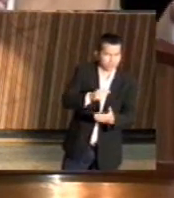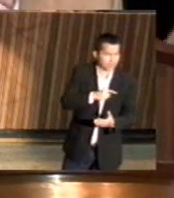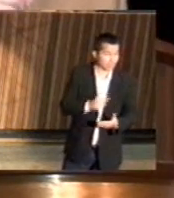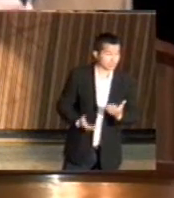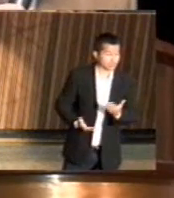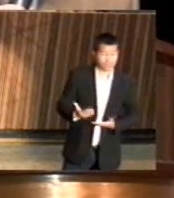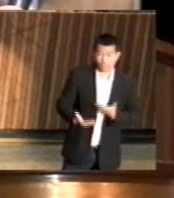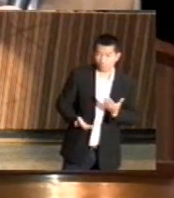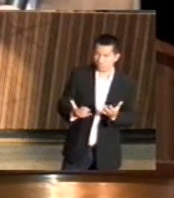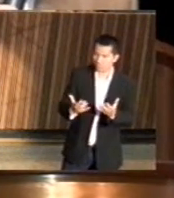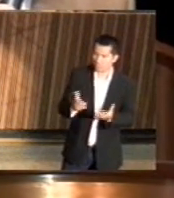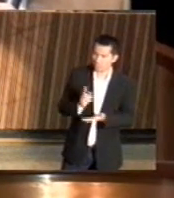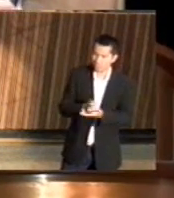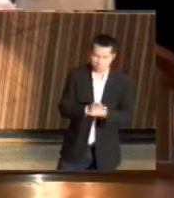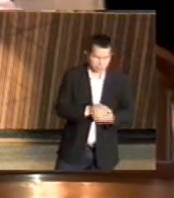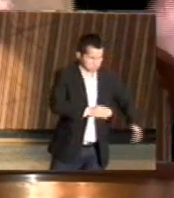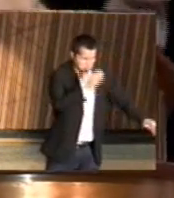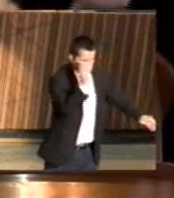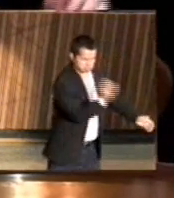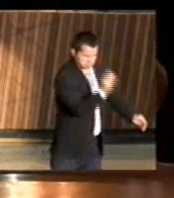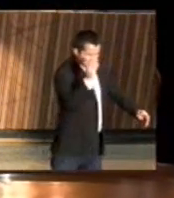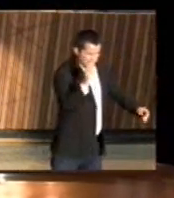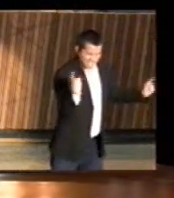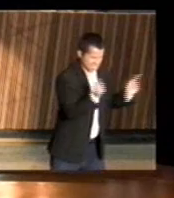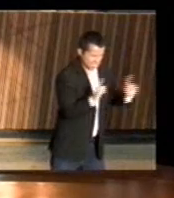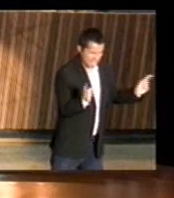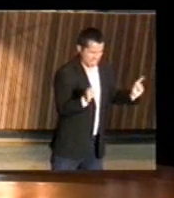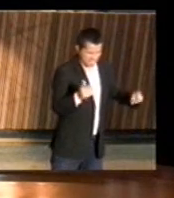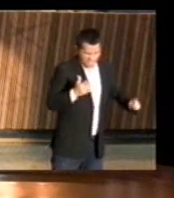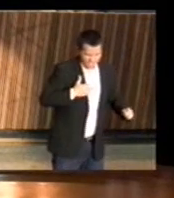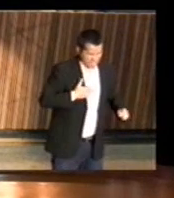levar vantagem. Está entendendo?